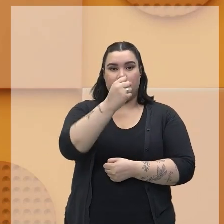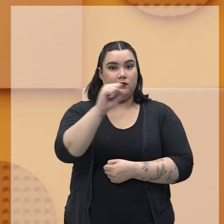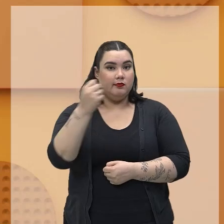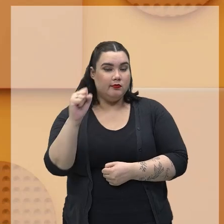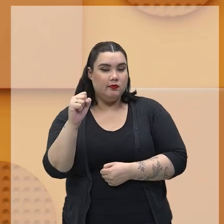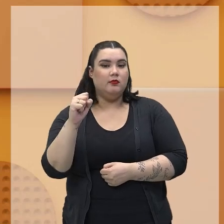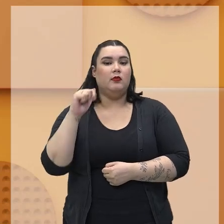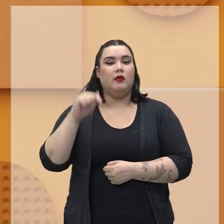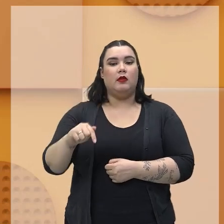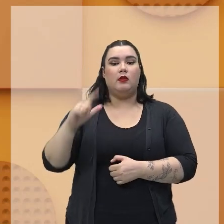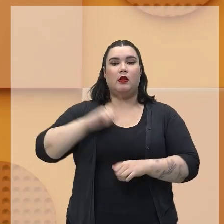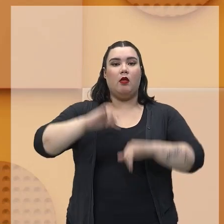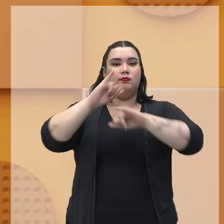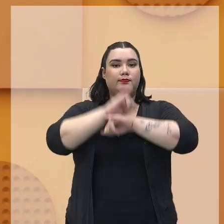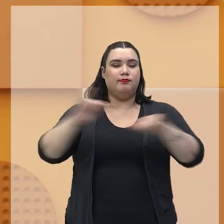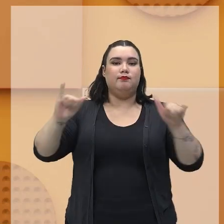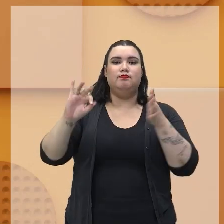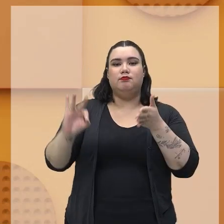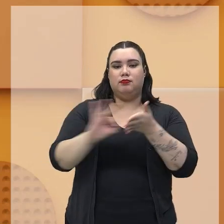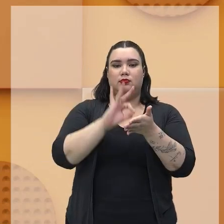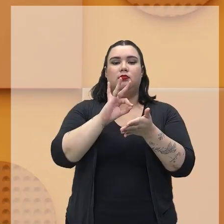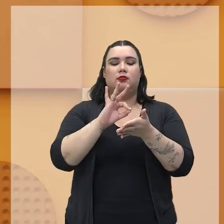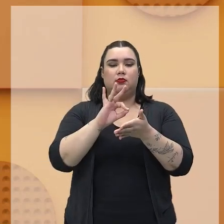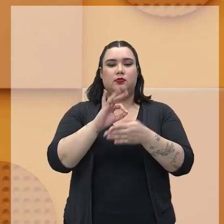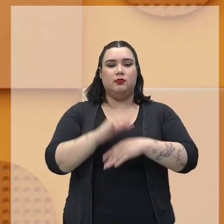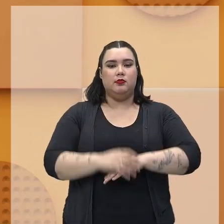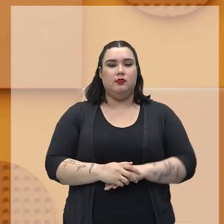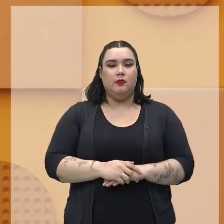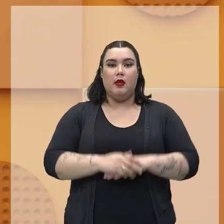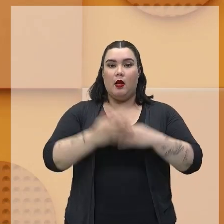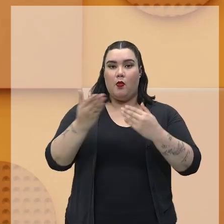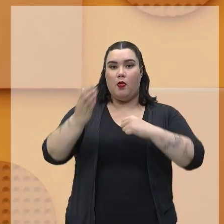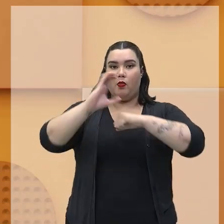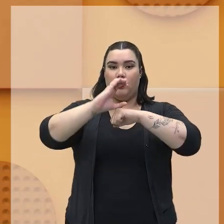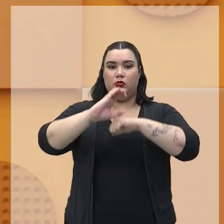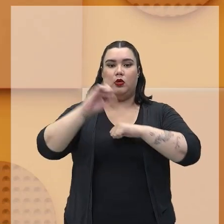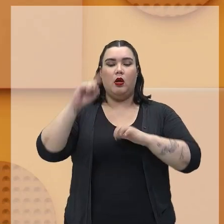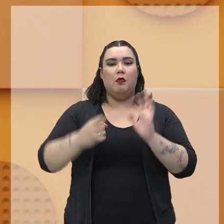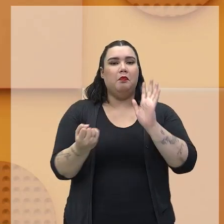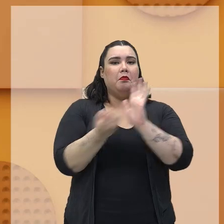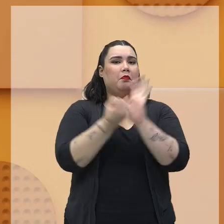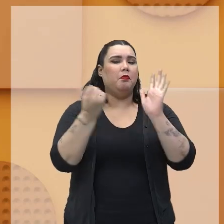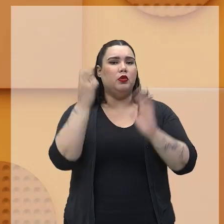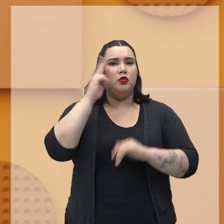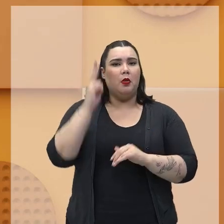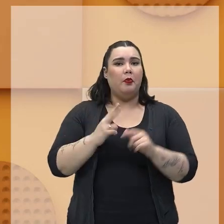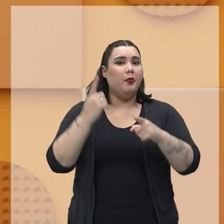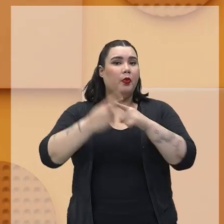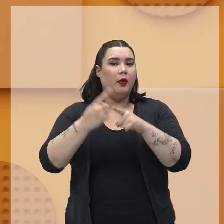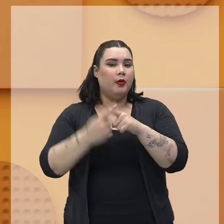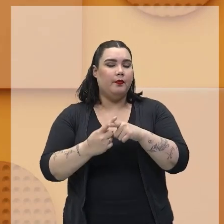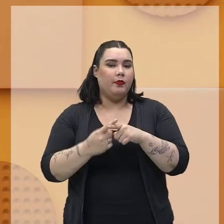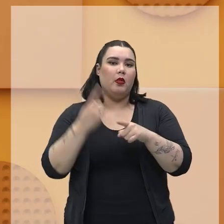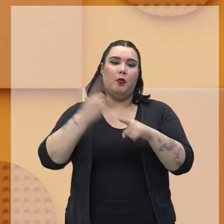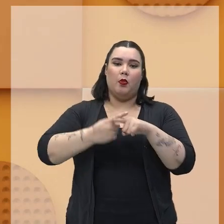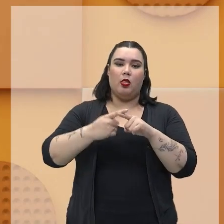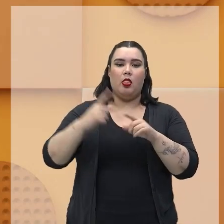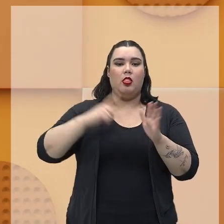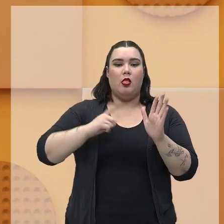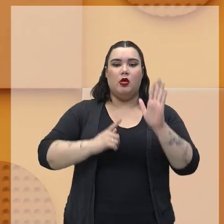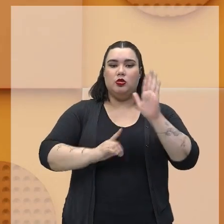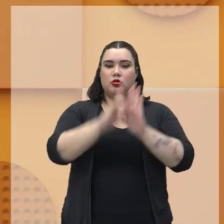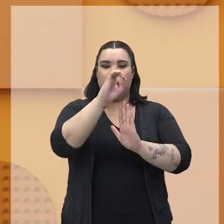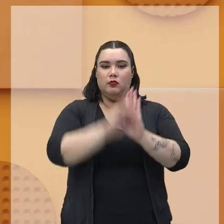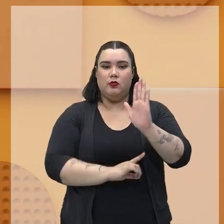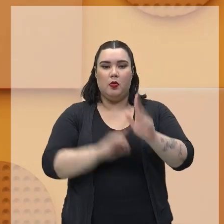1988, ela foi promulgada. Gente, essa Constituição é um marco porque, basicamente, ela deu alguns direitos